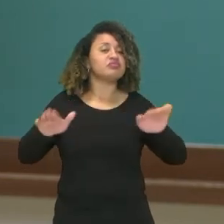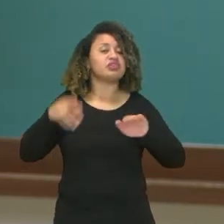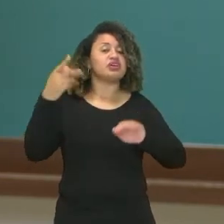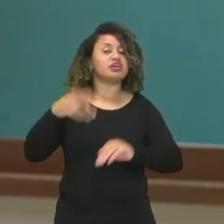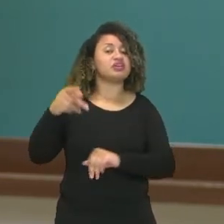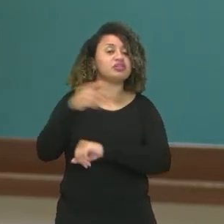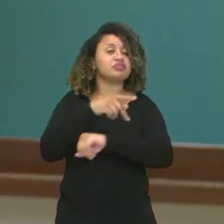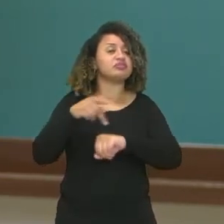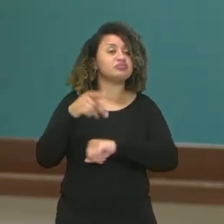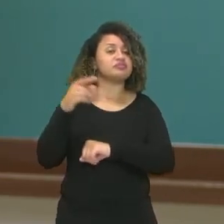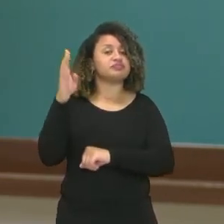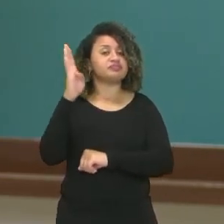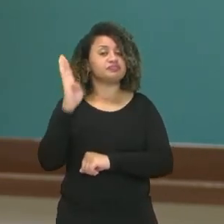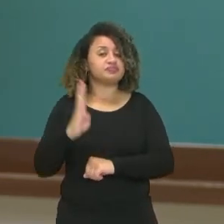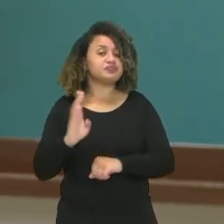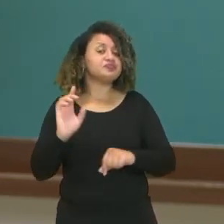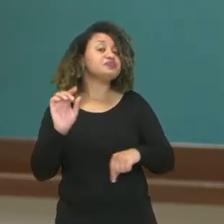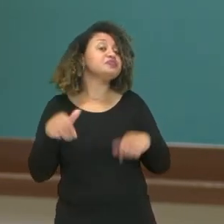nosso país.